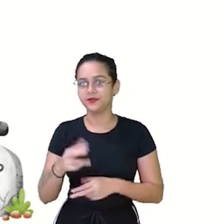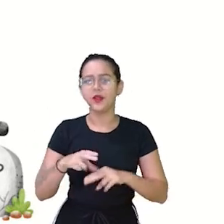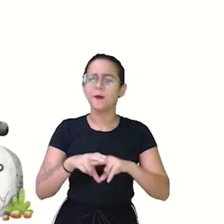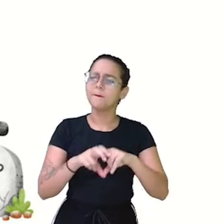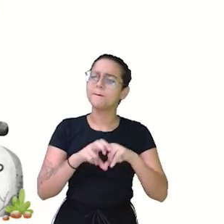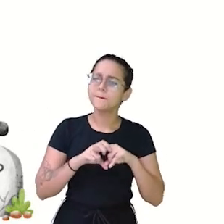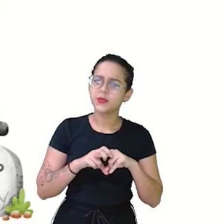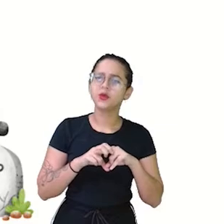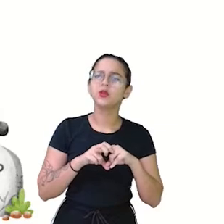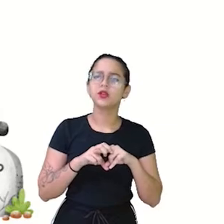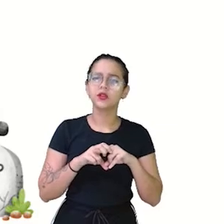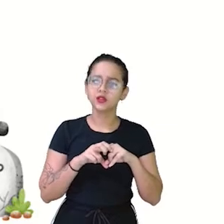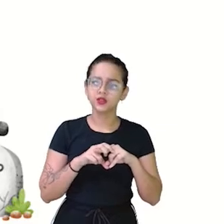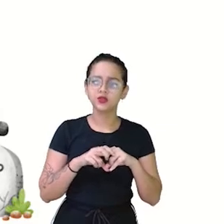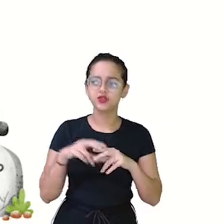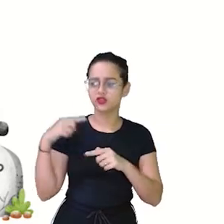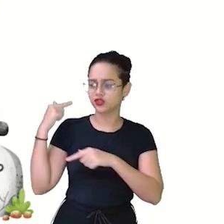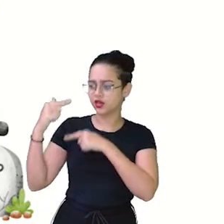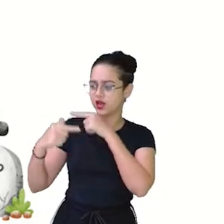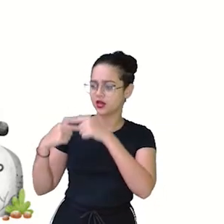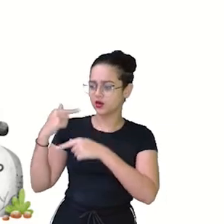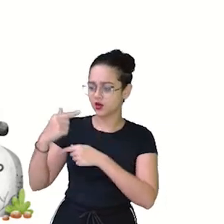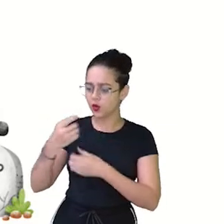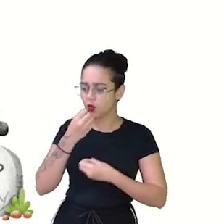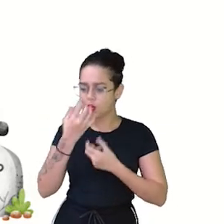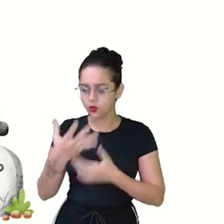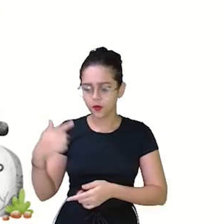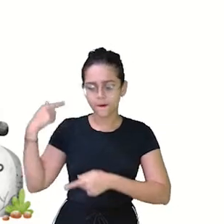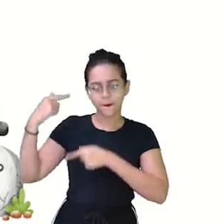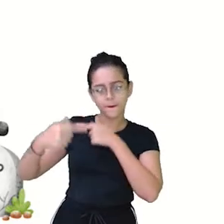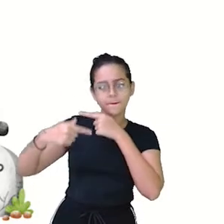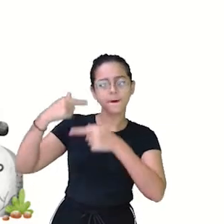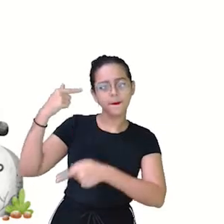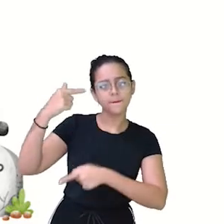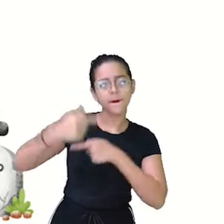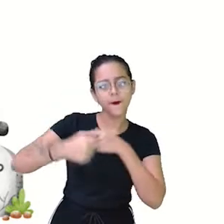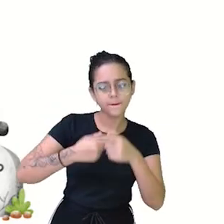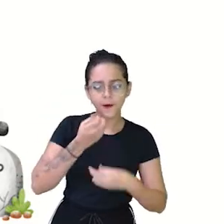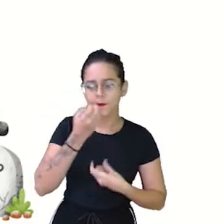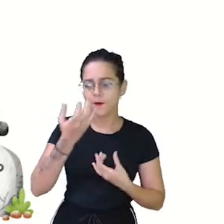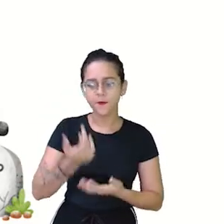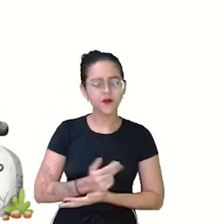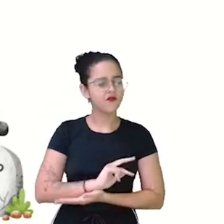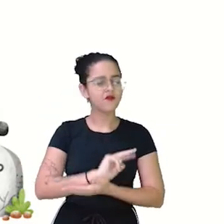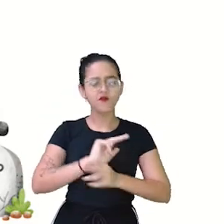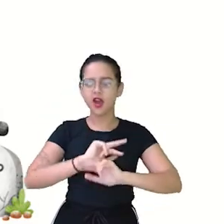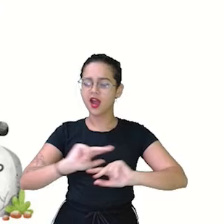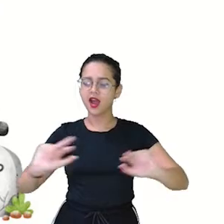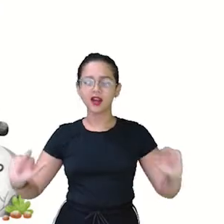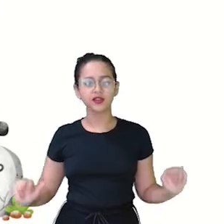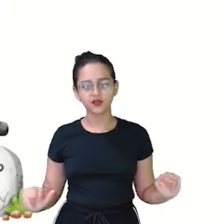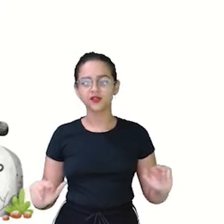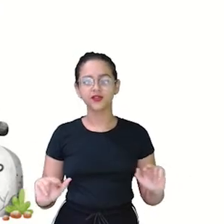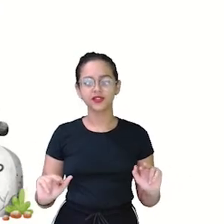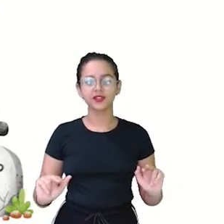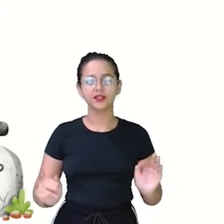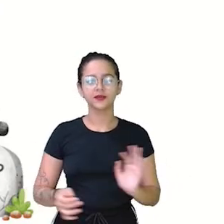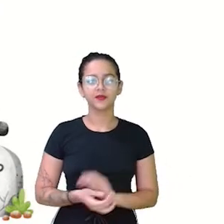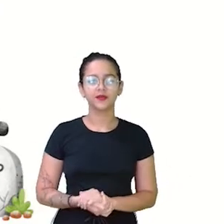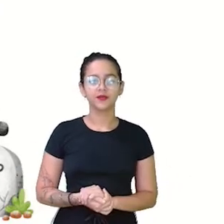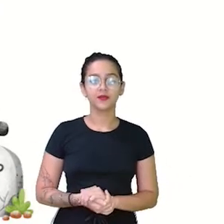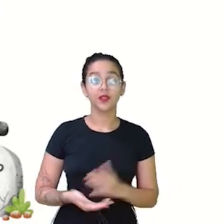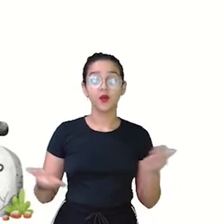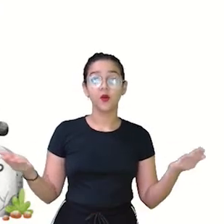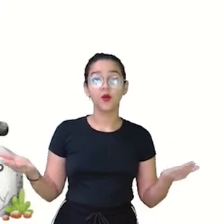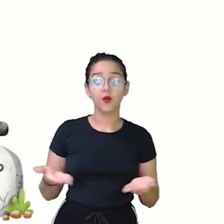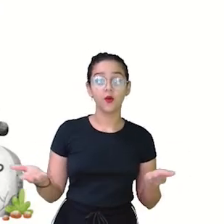são passados, de geração em geração e contados e recontados várias vezes. Hoje